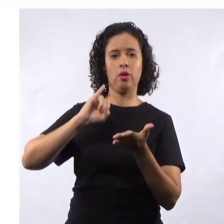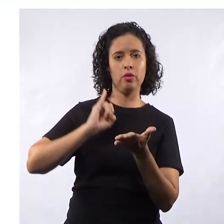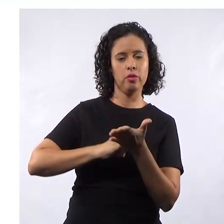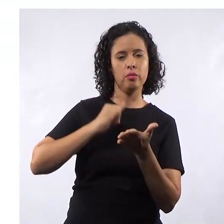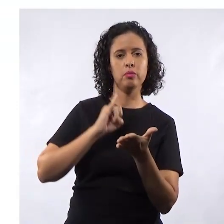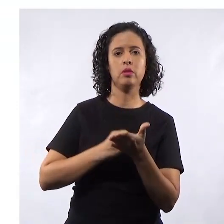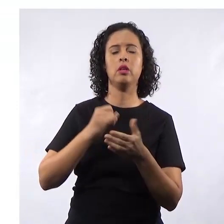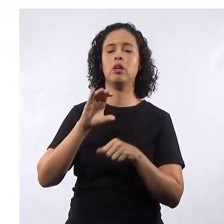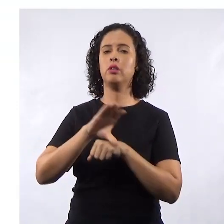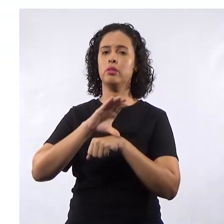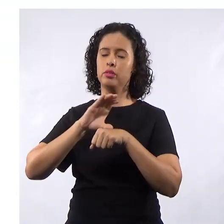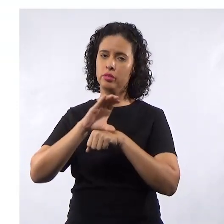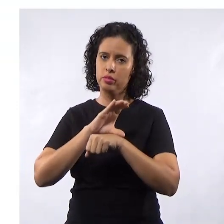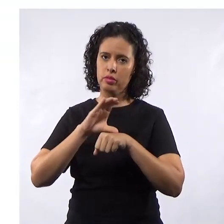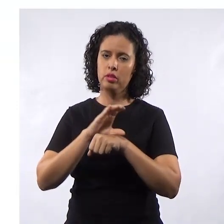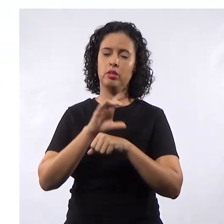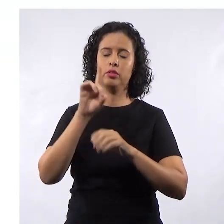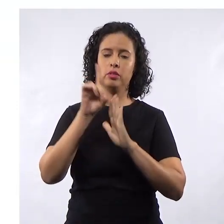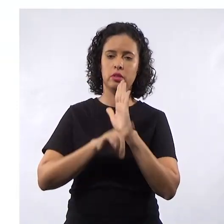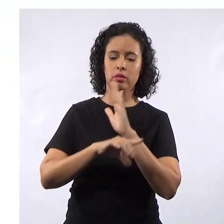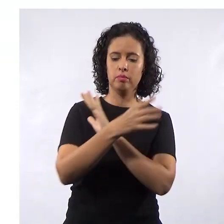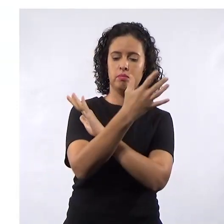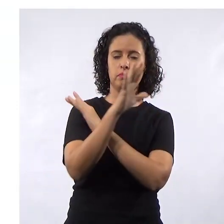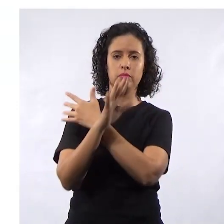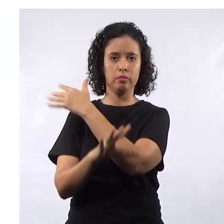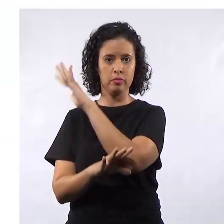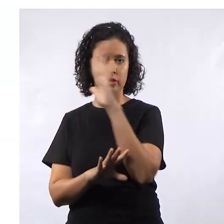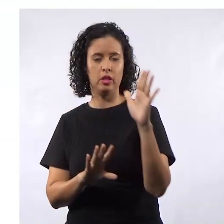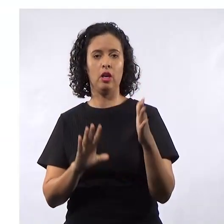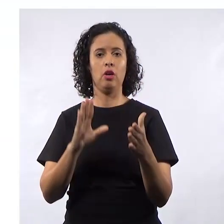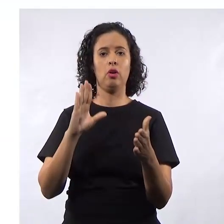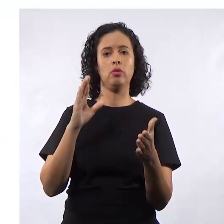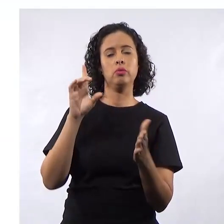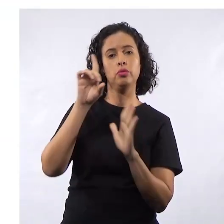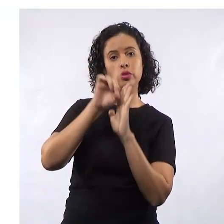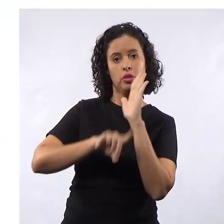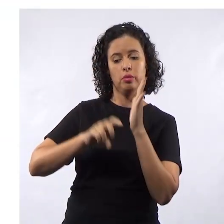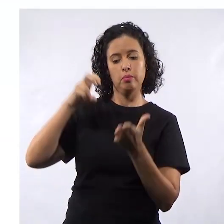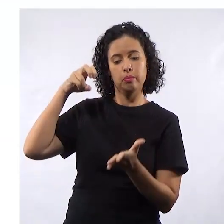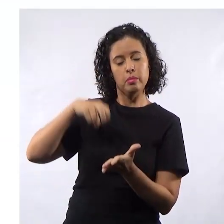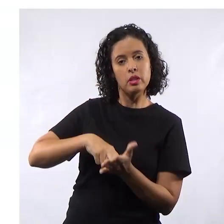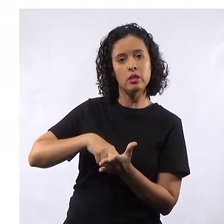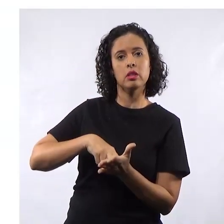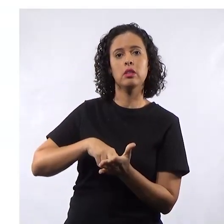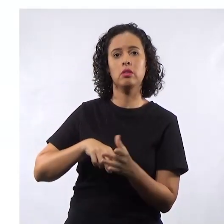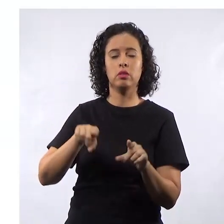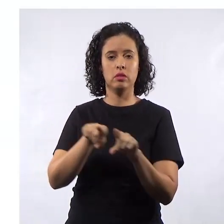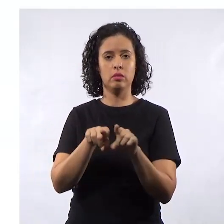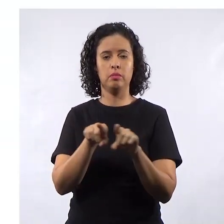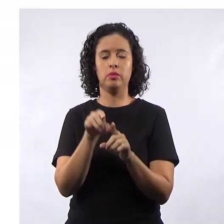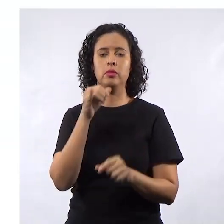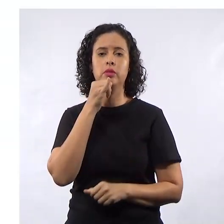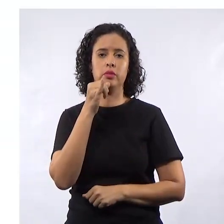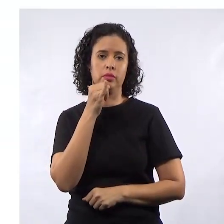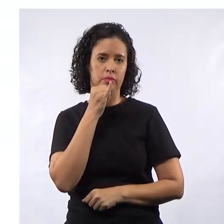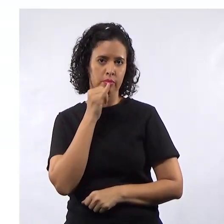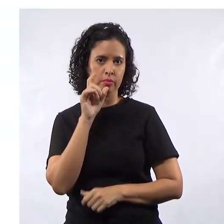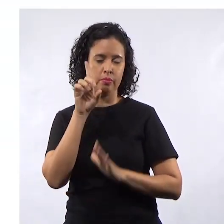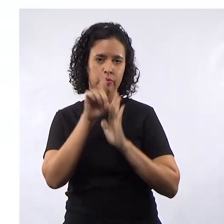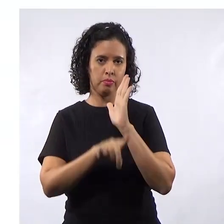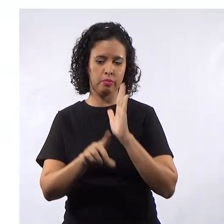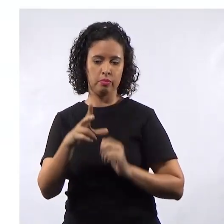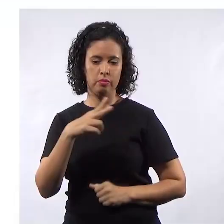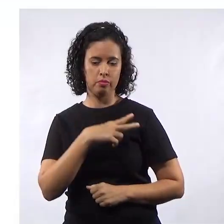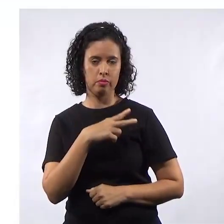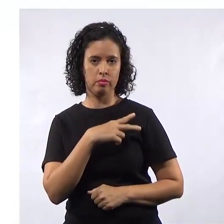o direito constitucional, o direito ambiental, o direito penal. E trazendo como exemplo de direito privado, nós trabalhamos